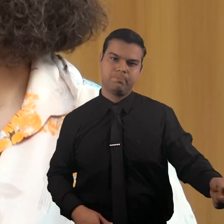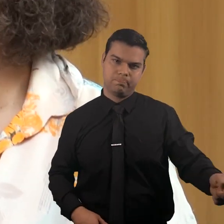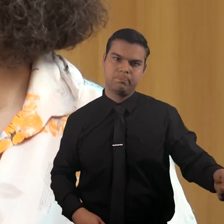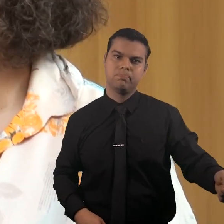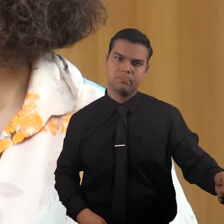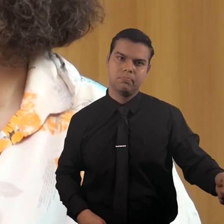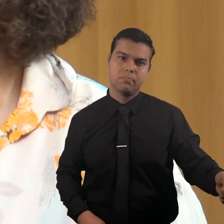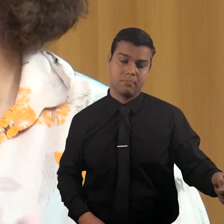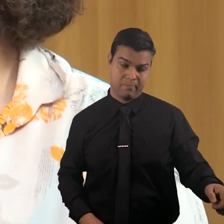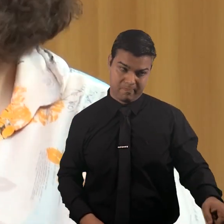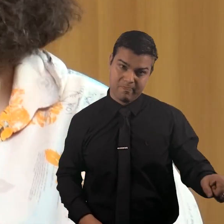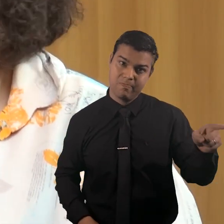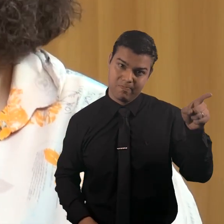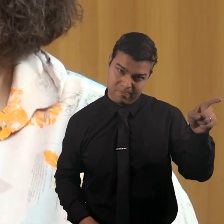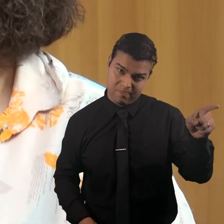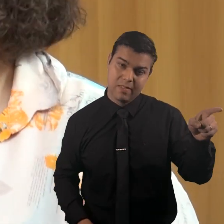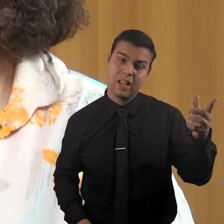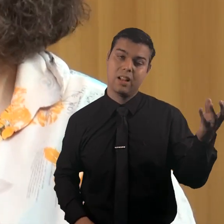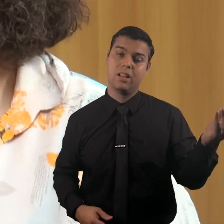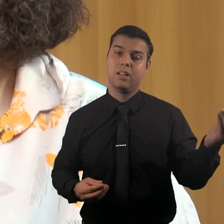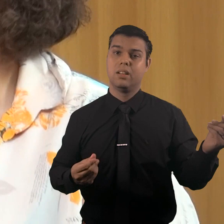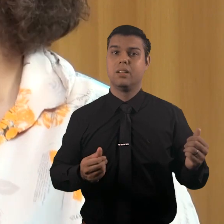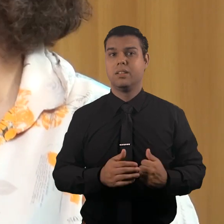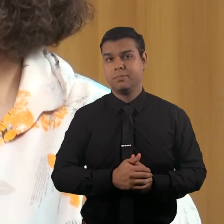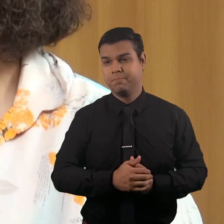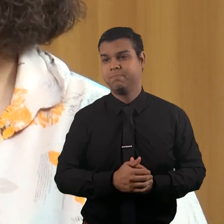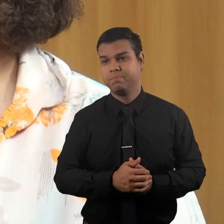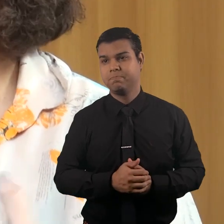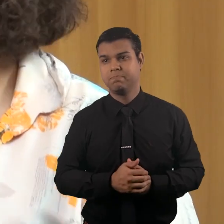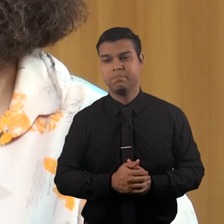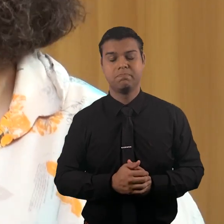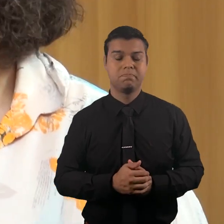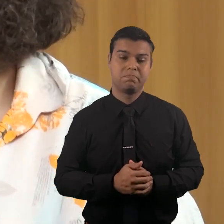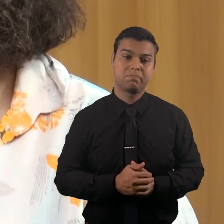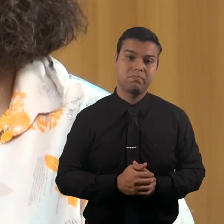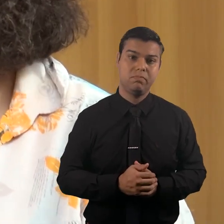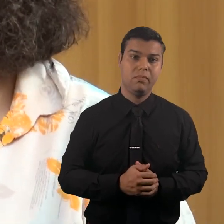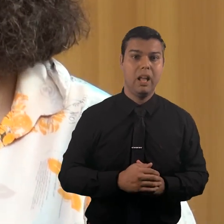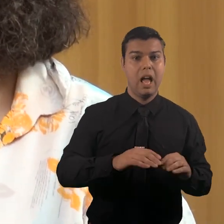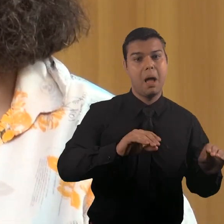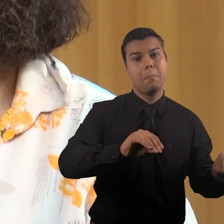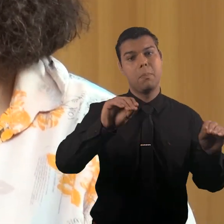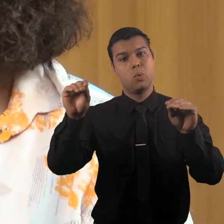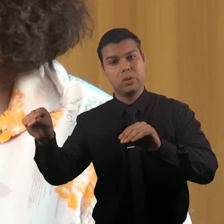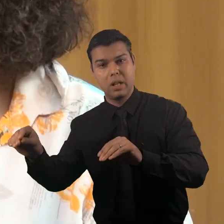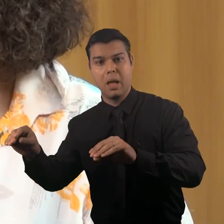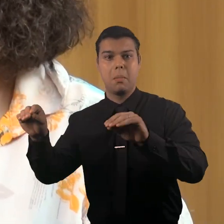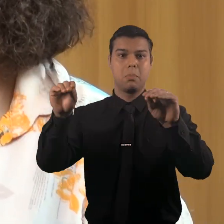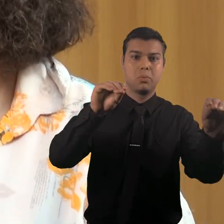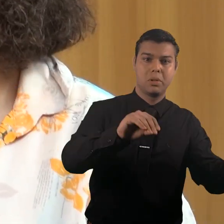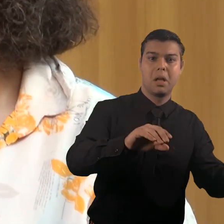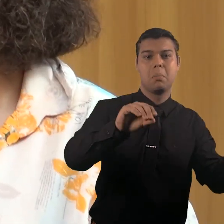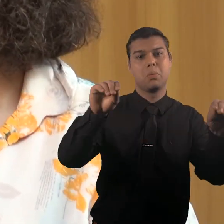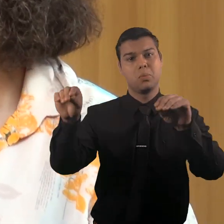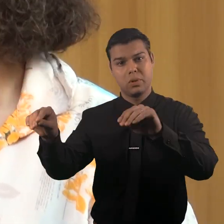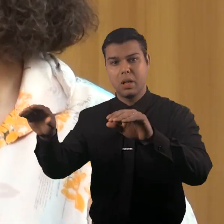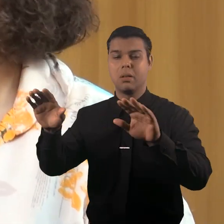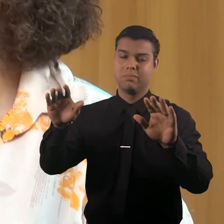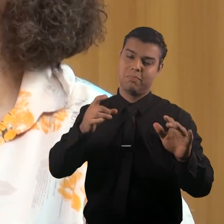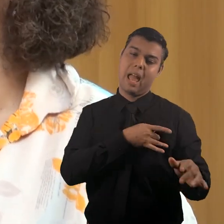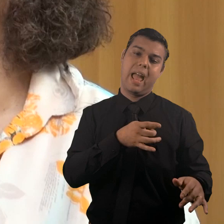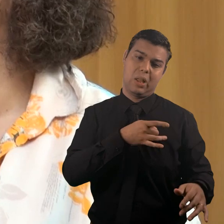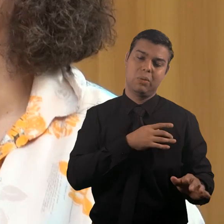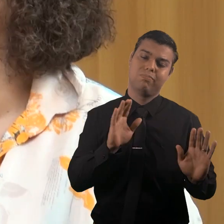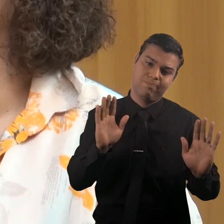e ela vive com medo, óbvio, porque mora dentro de uma comunidade, ela se muda a cada não sei quantos dias, mas ela é uma voz, ela não é mais Laura,